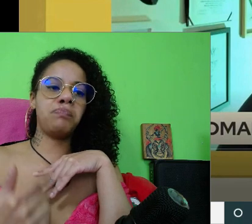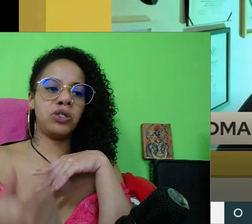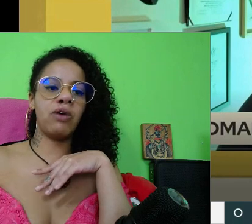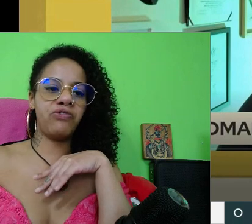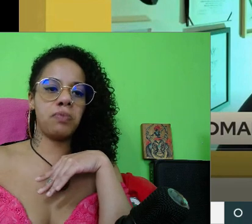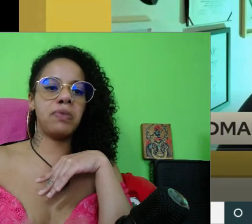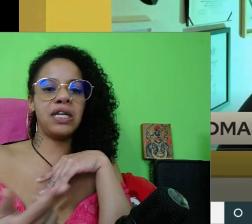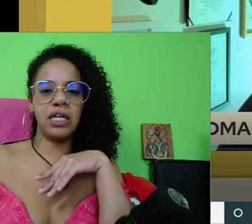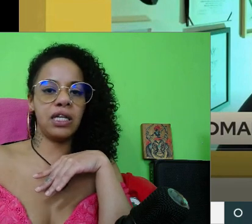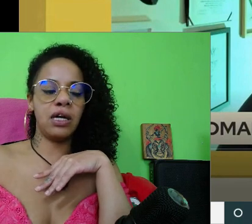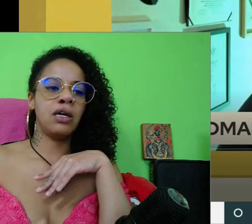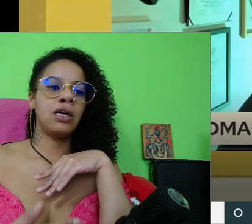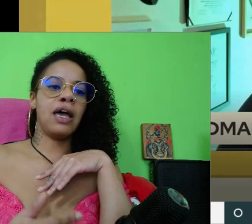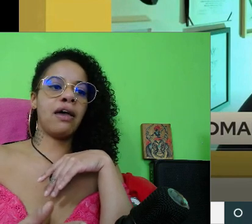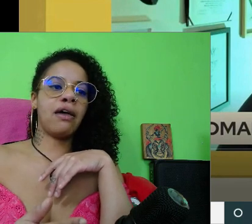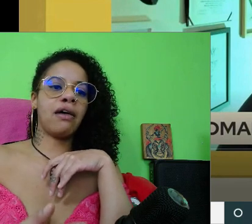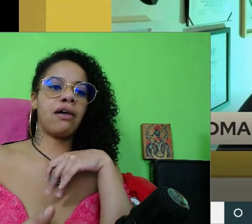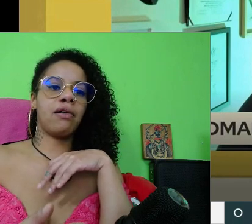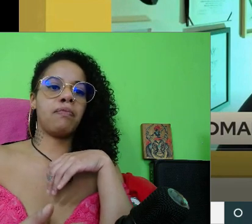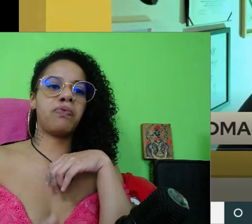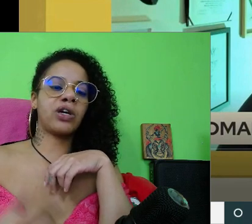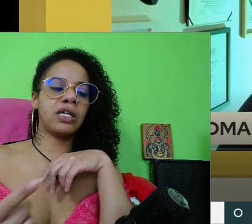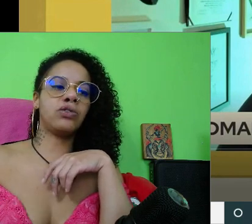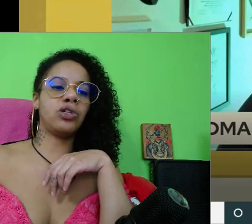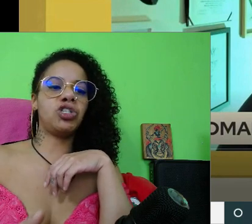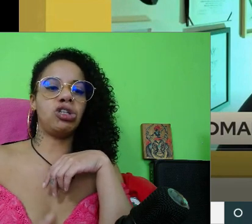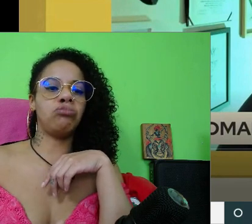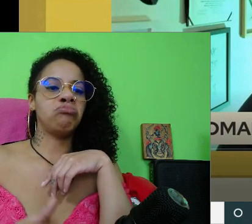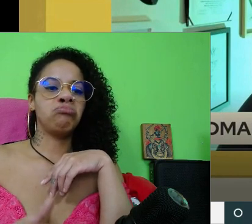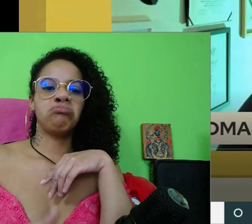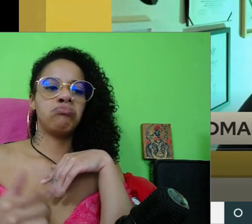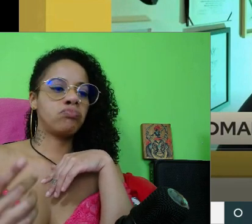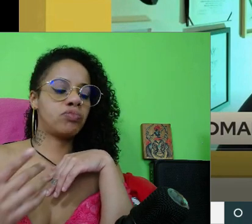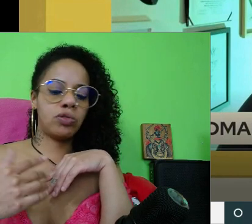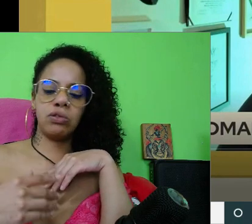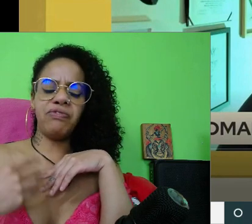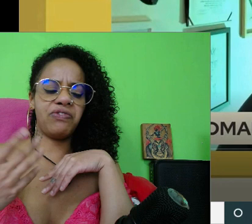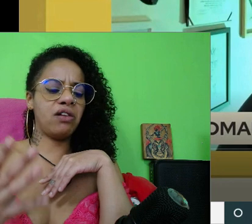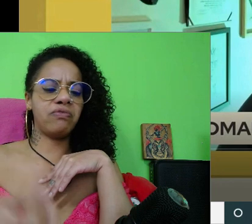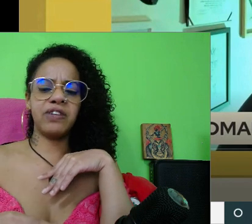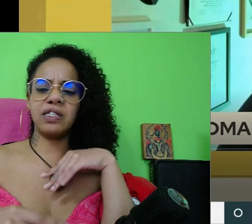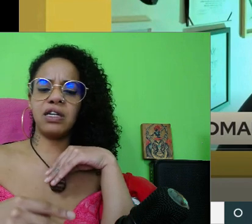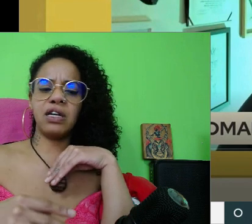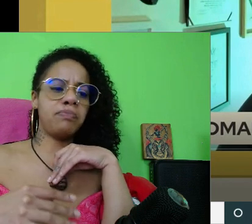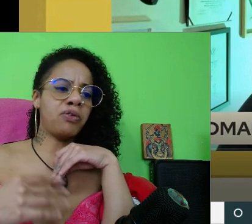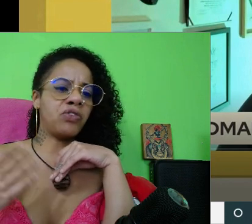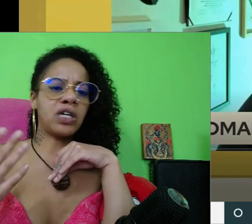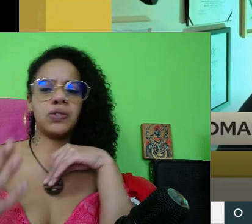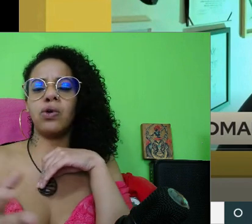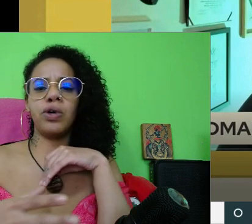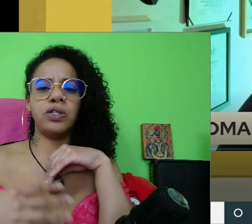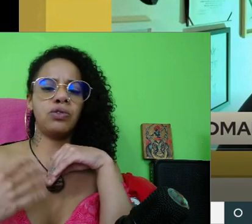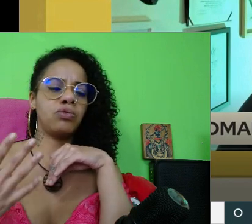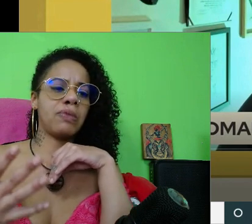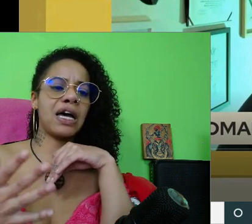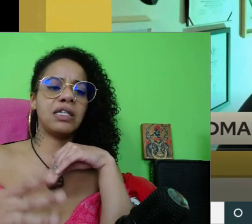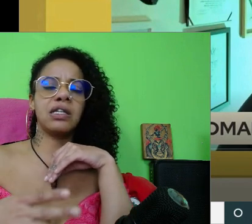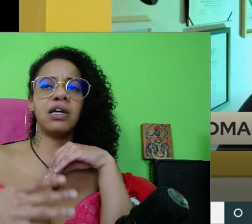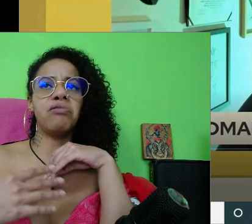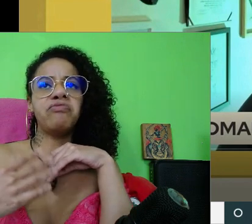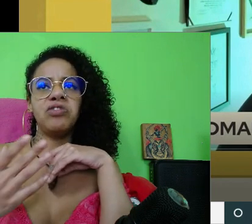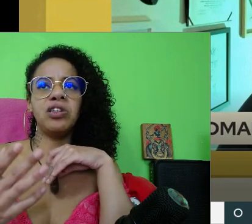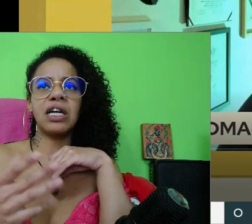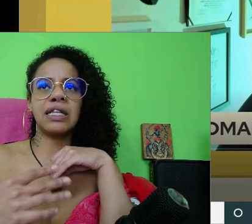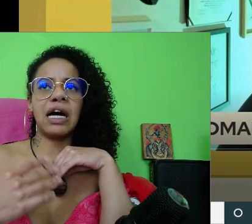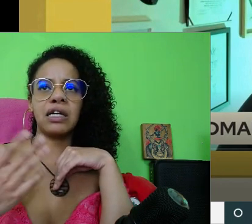e essa pessoa foi banida por questões de Enfim fazer ali provocações e tudo mais